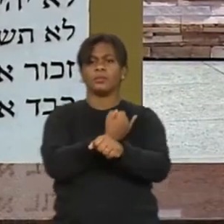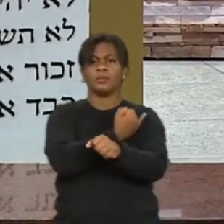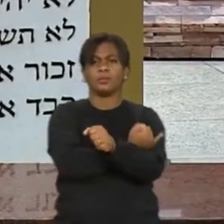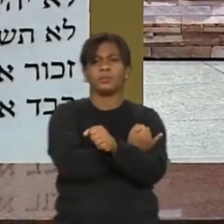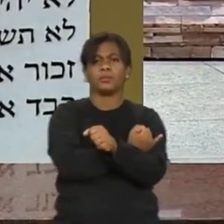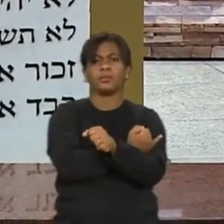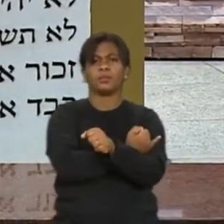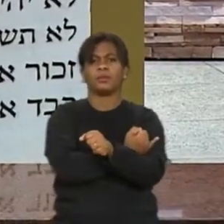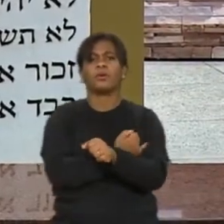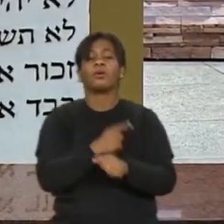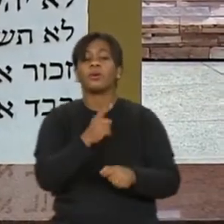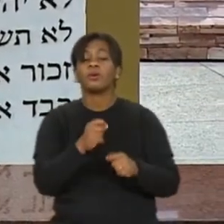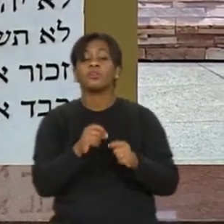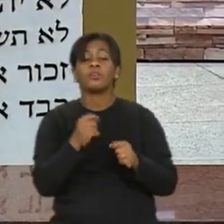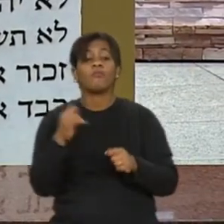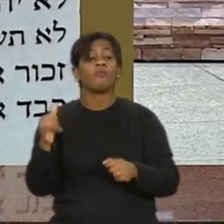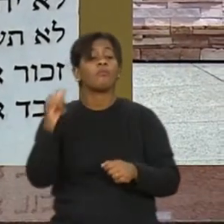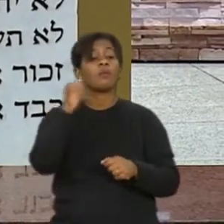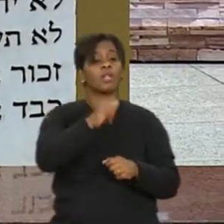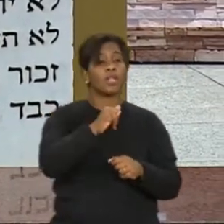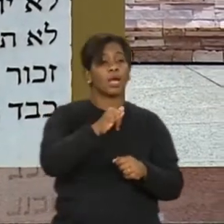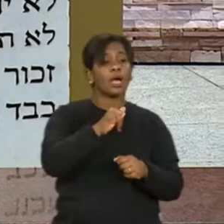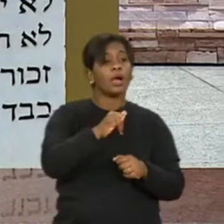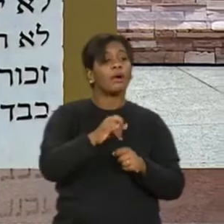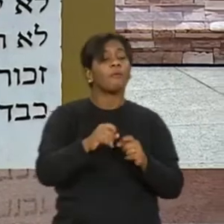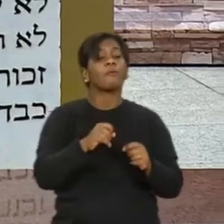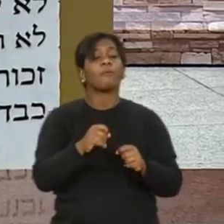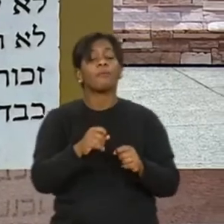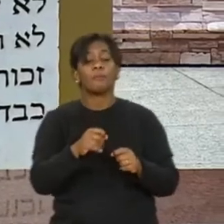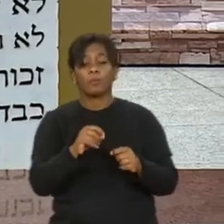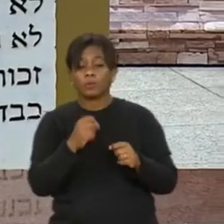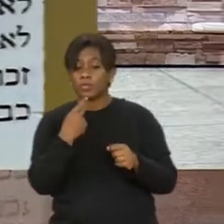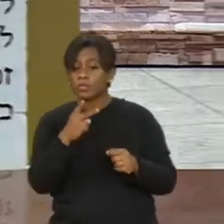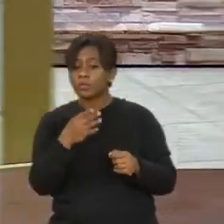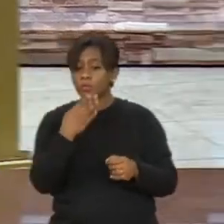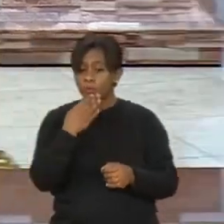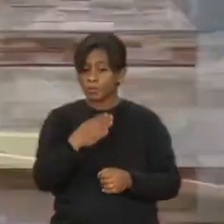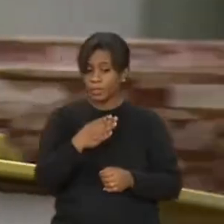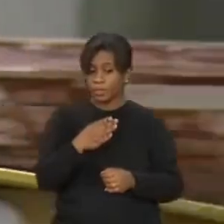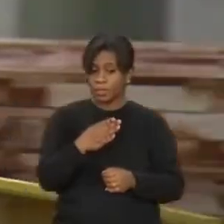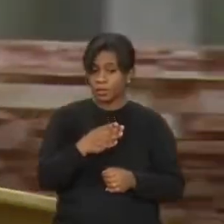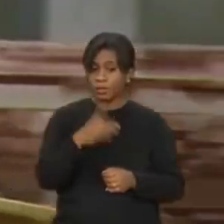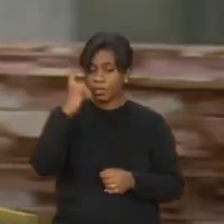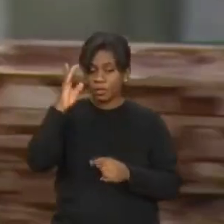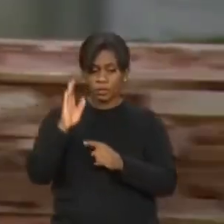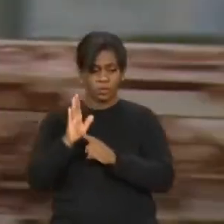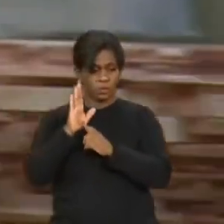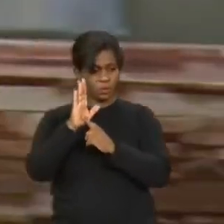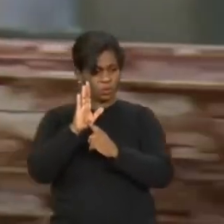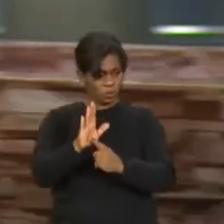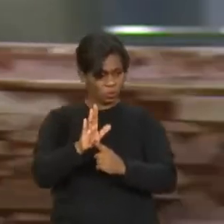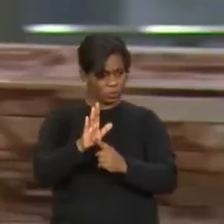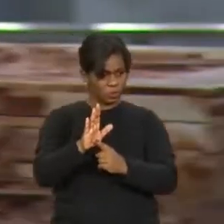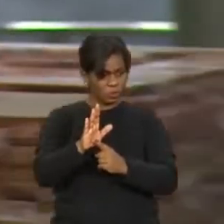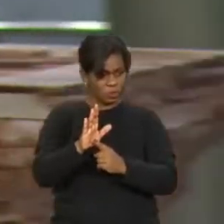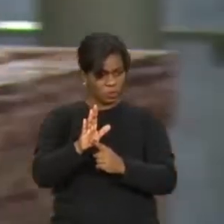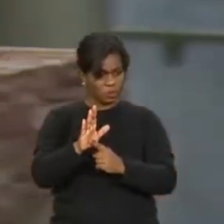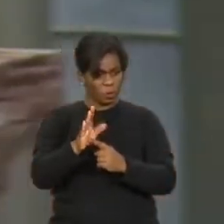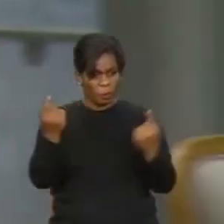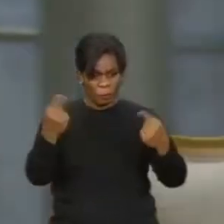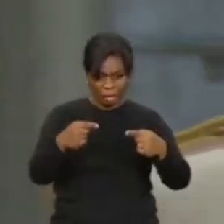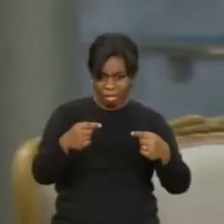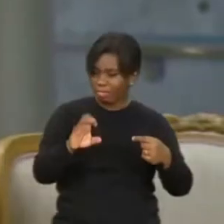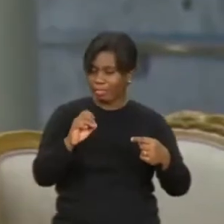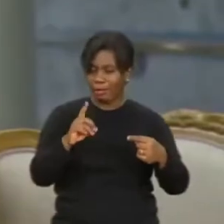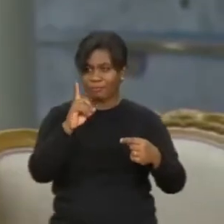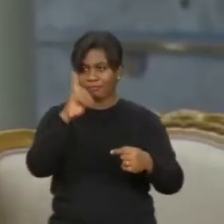lutador. Deus não apareceu dizendo, eu sou Deus, Jacó. Não. Deus apareceu para lutar com Jacó.